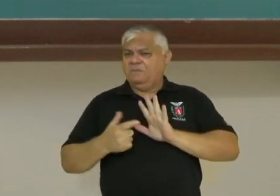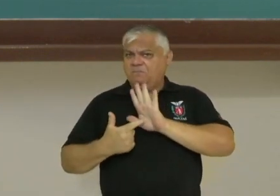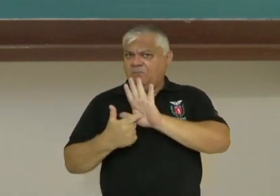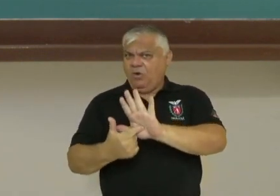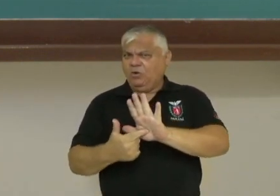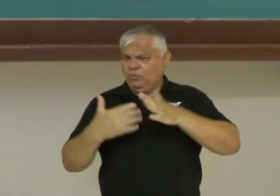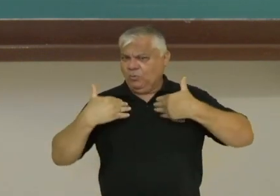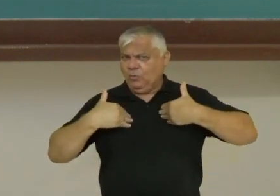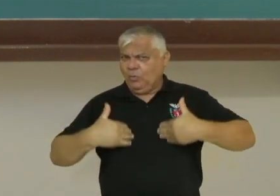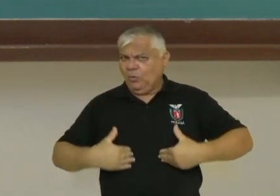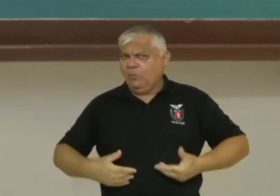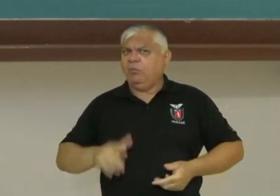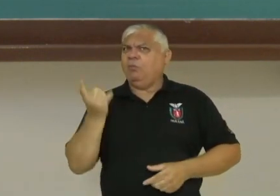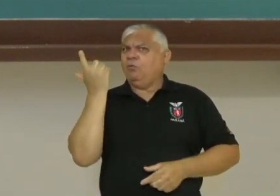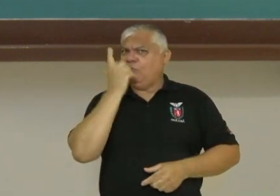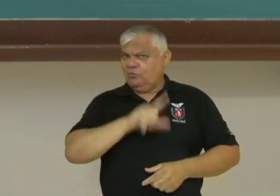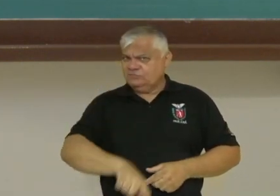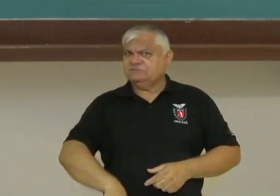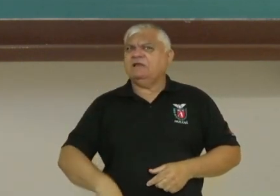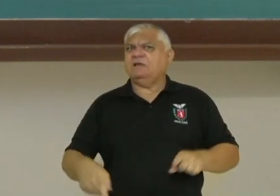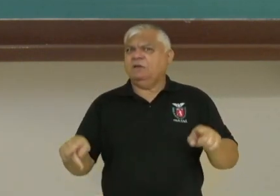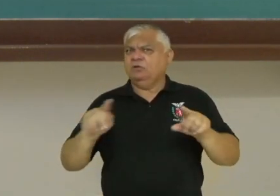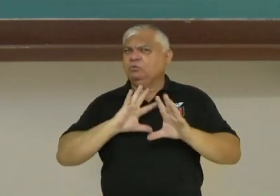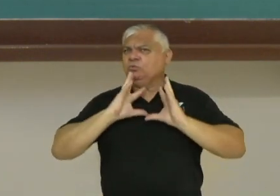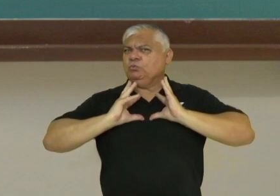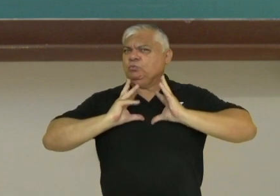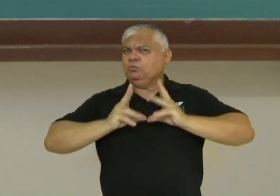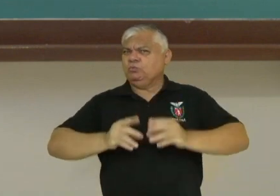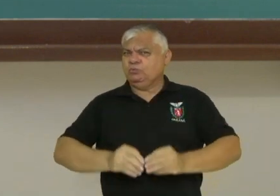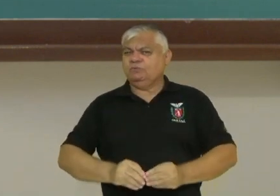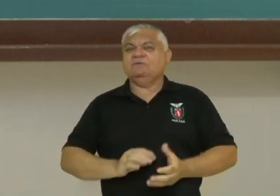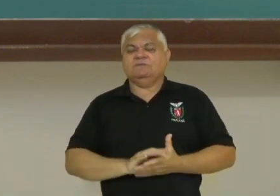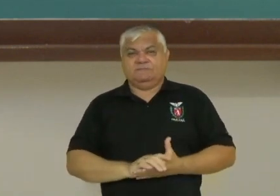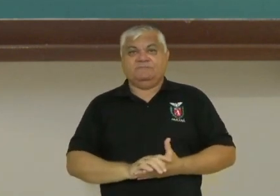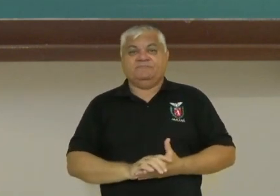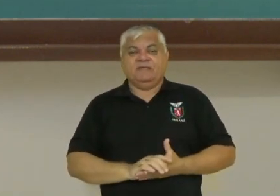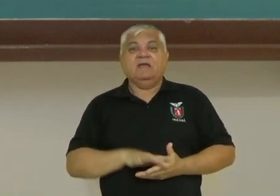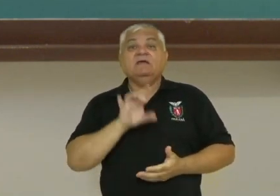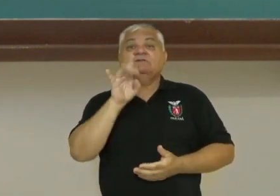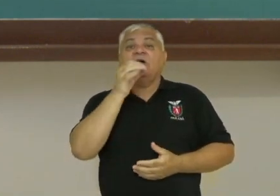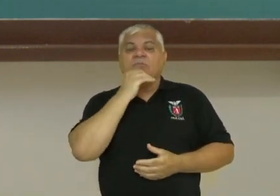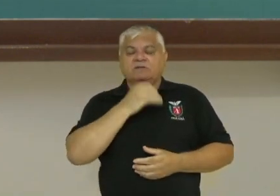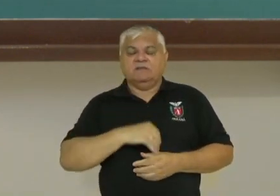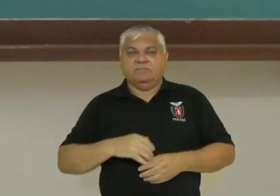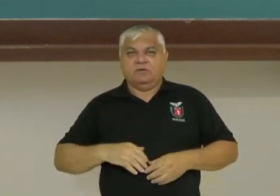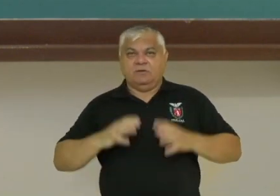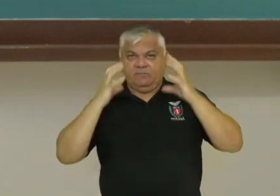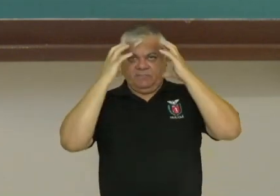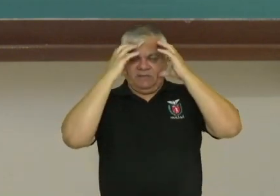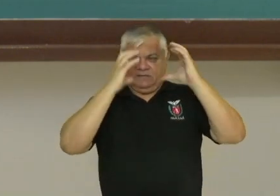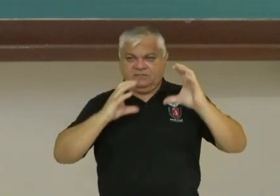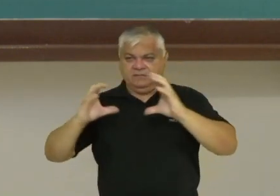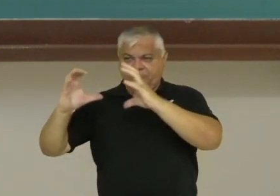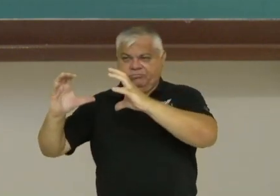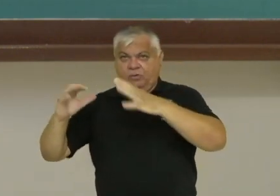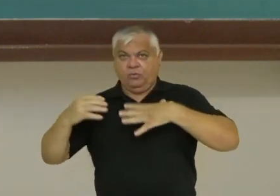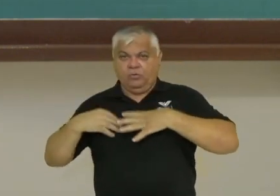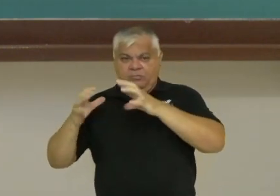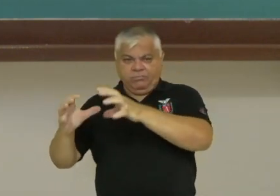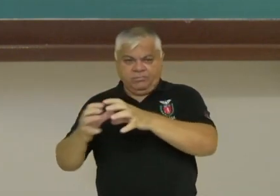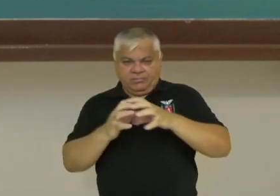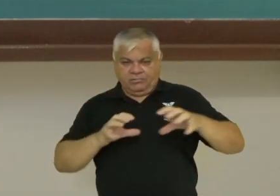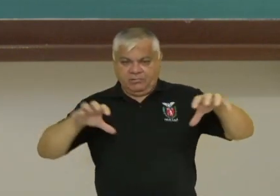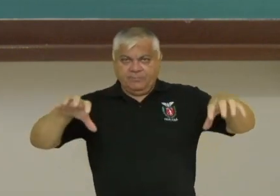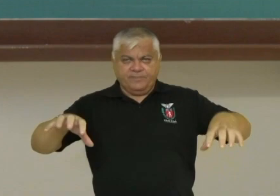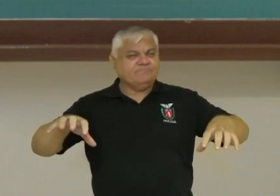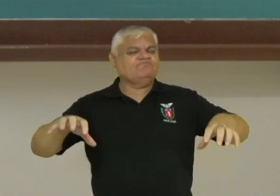corporal para pensarmos o corpo na sua totalidade. Nós não temos mais a separação corpo e mente, mas um corpo que se